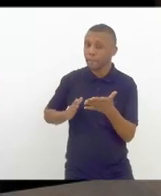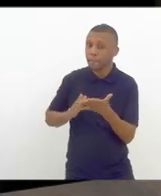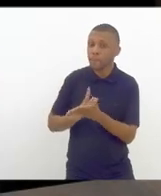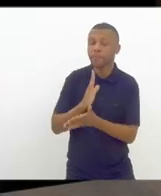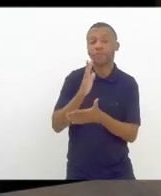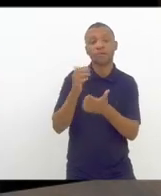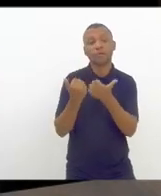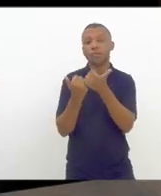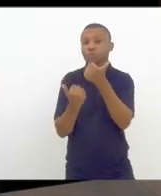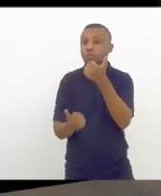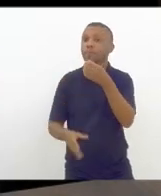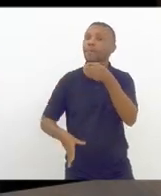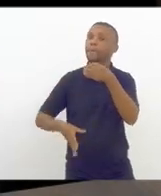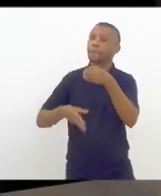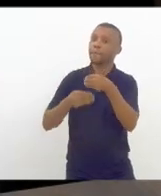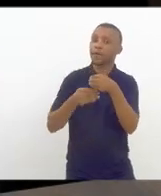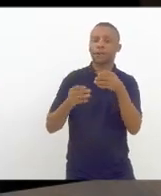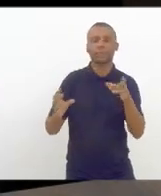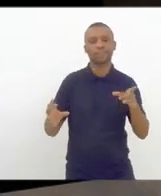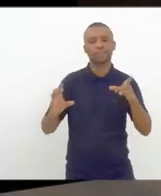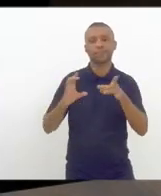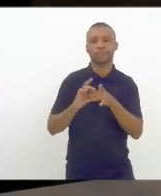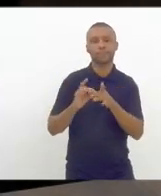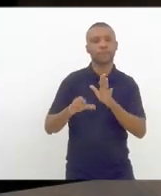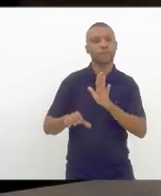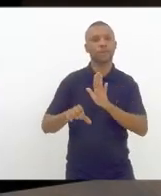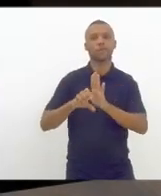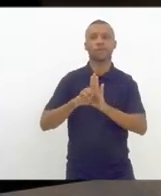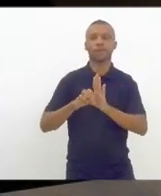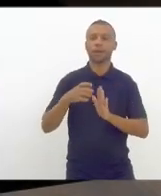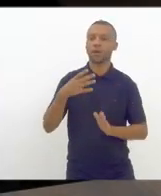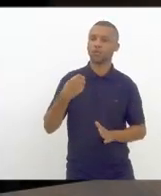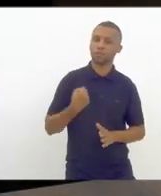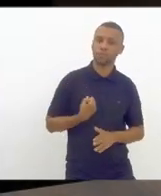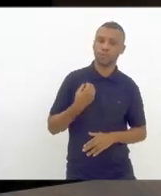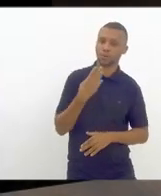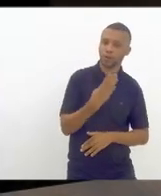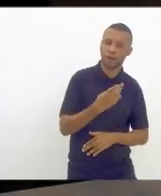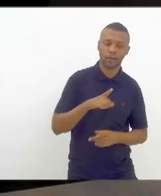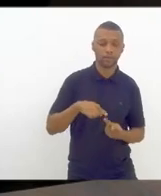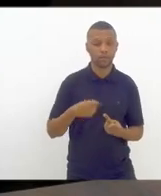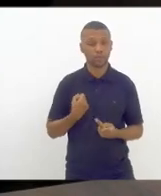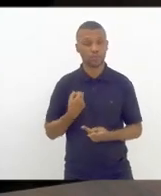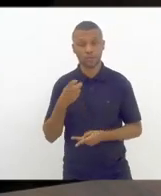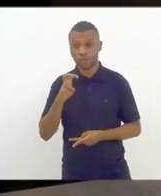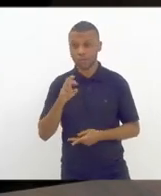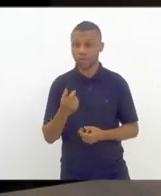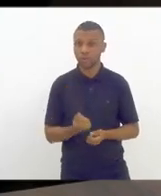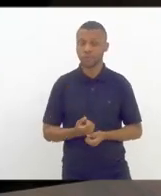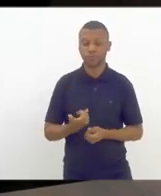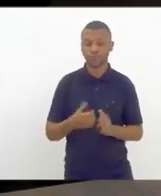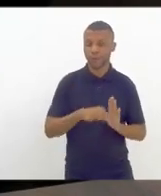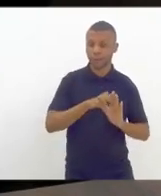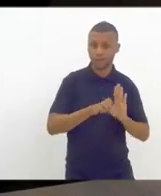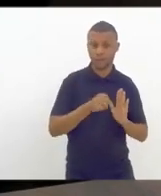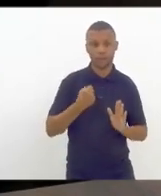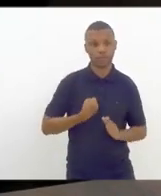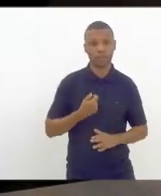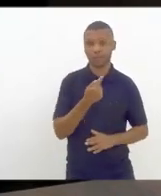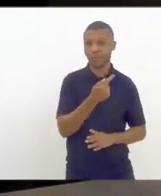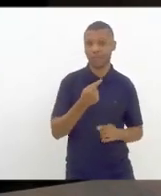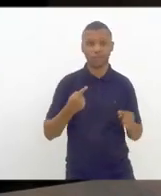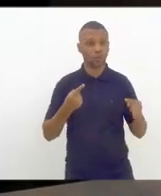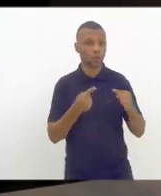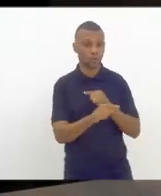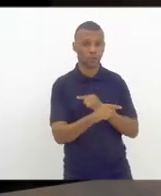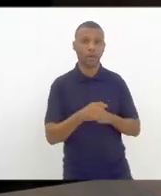subemenda aglutinativa das emendas 4 e 5, contrário à emenda número 7, concluindo por